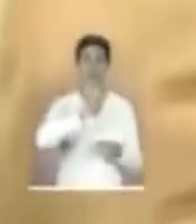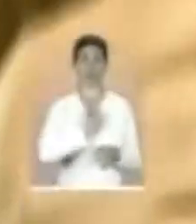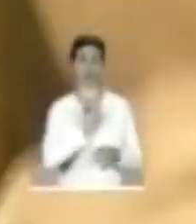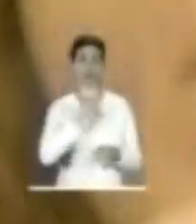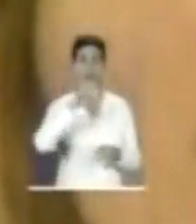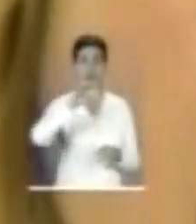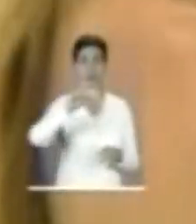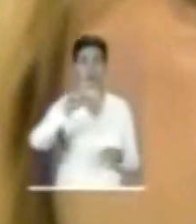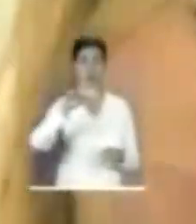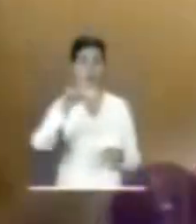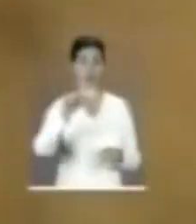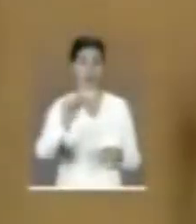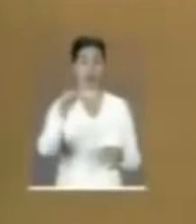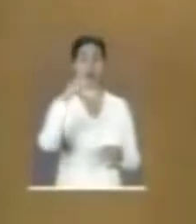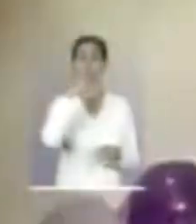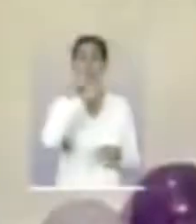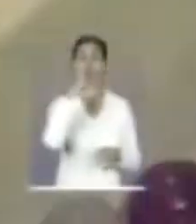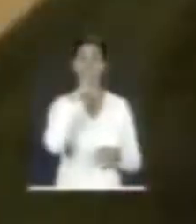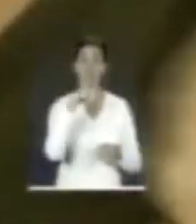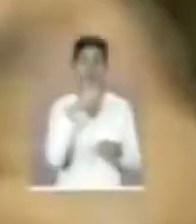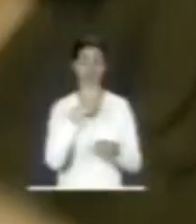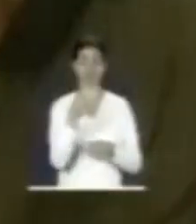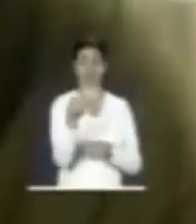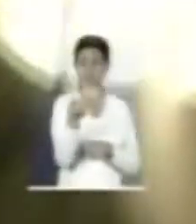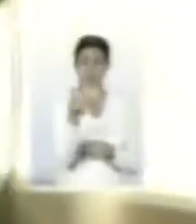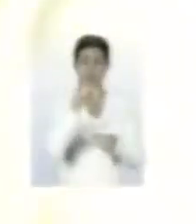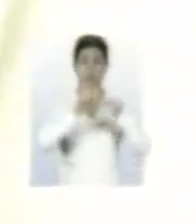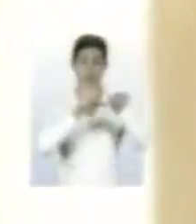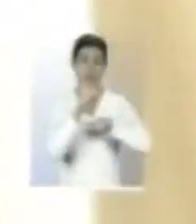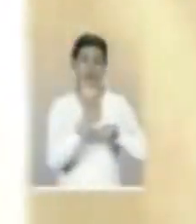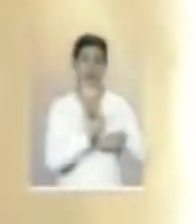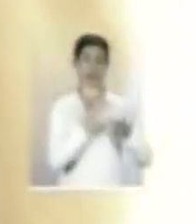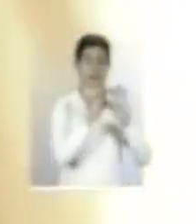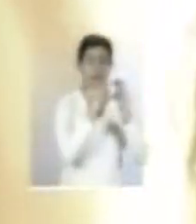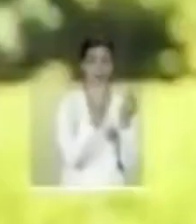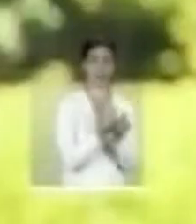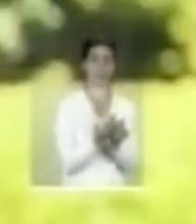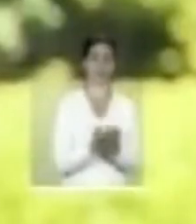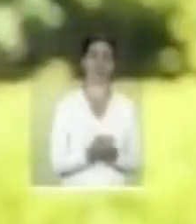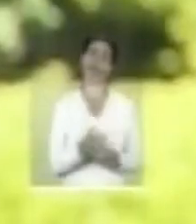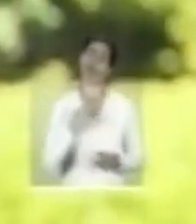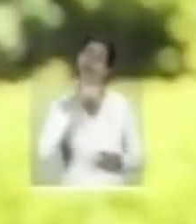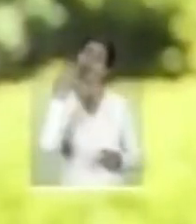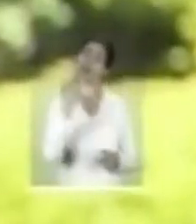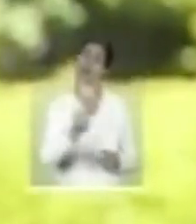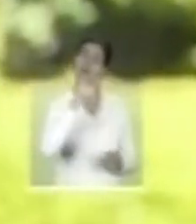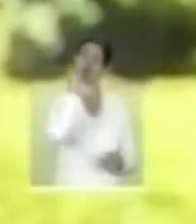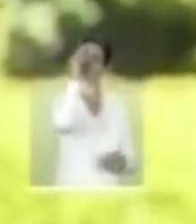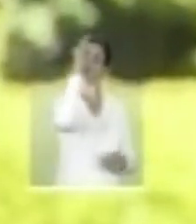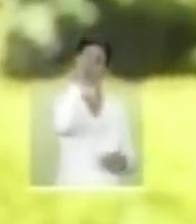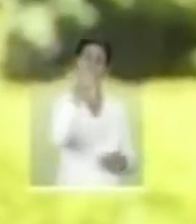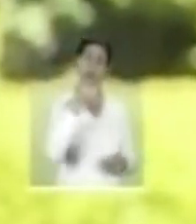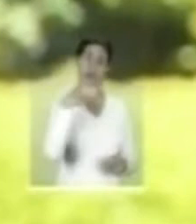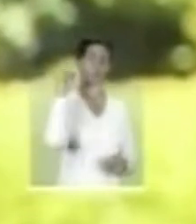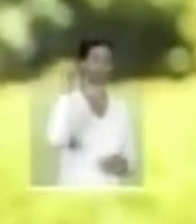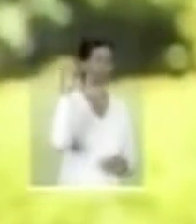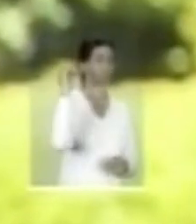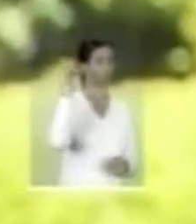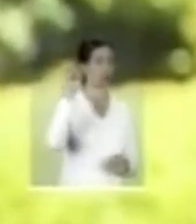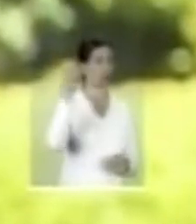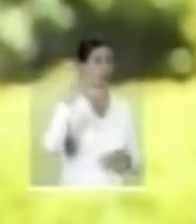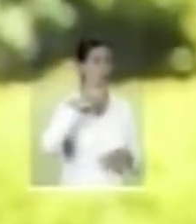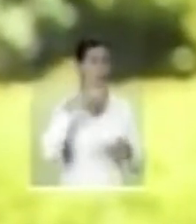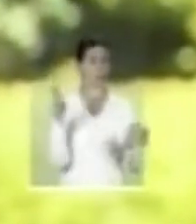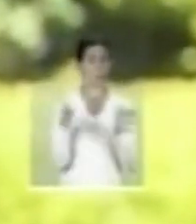da Deusa. Ela usou o dinheiro do Renda Cidadã para mudar a vida da família. E eu pretendo até um dia assim, quando eu ir embora, que eu pretendo